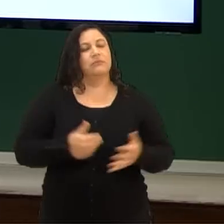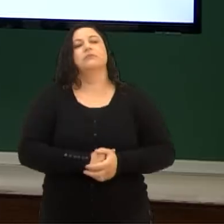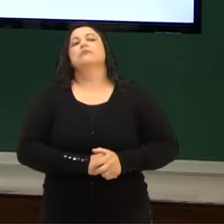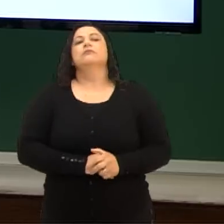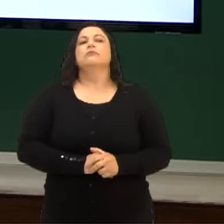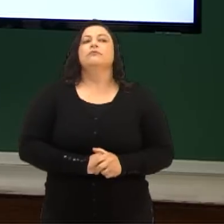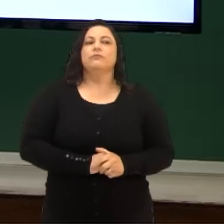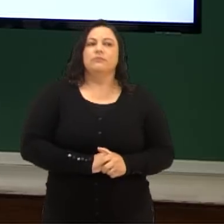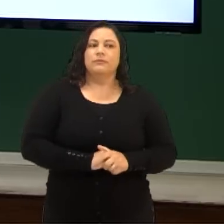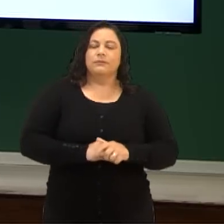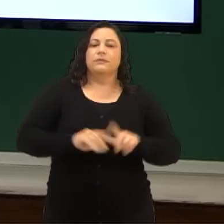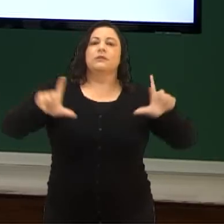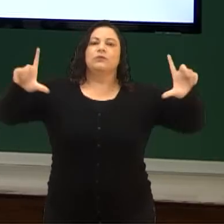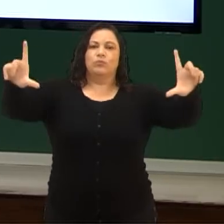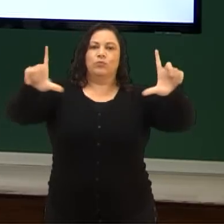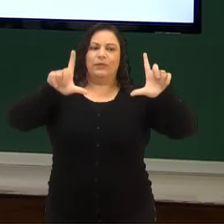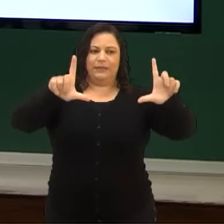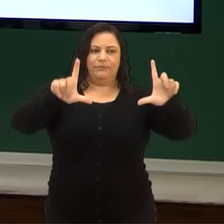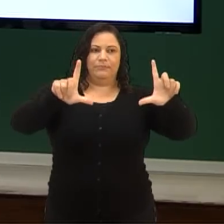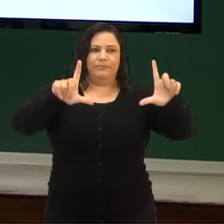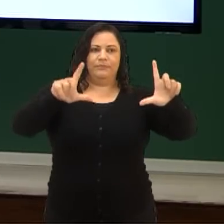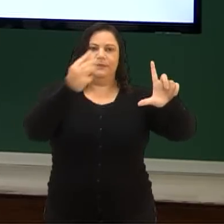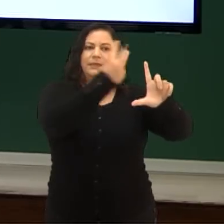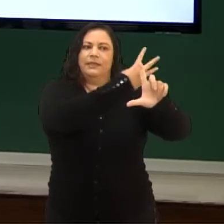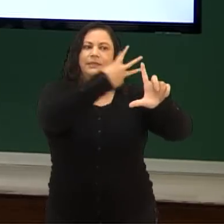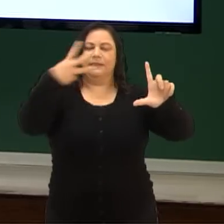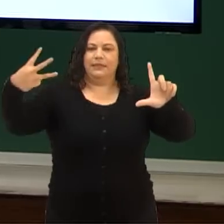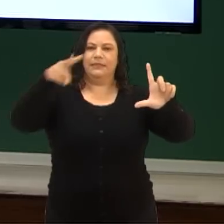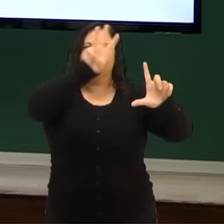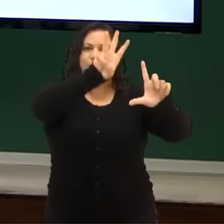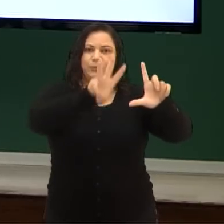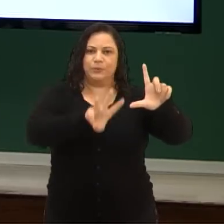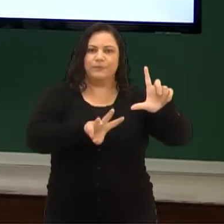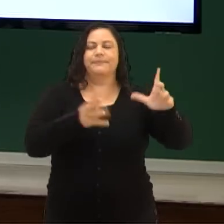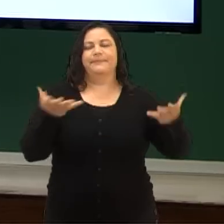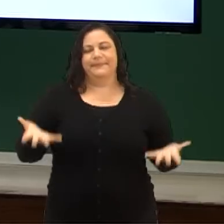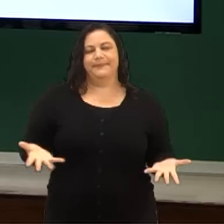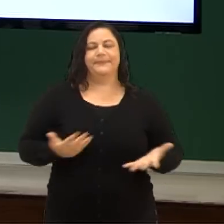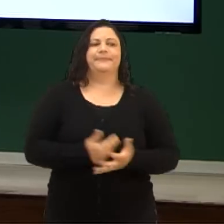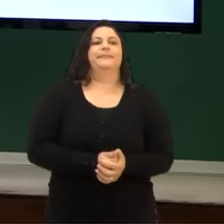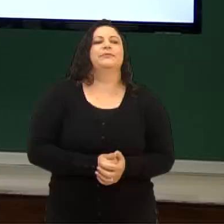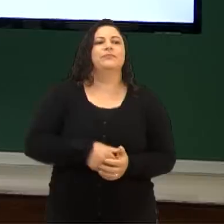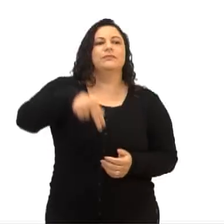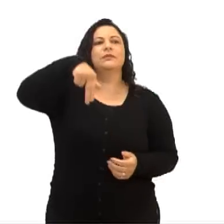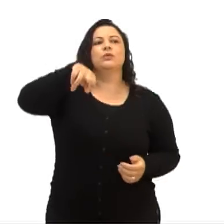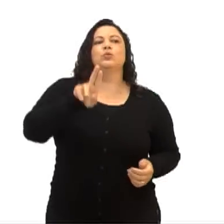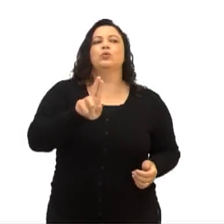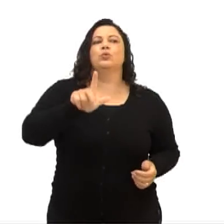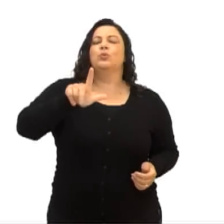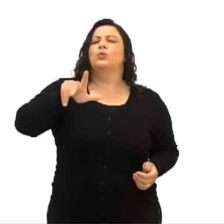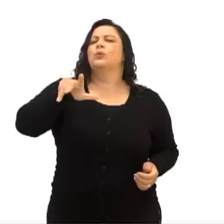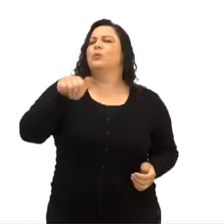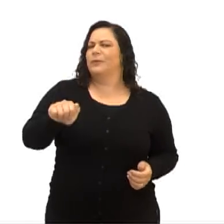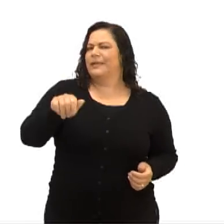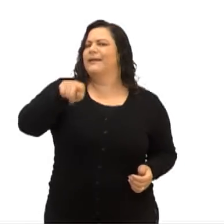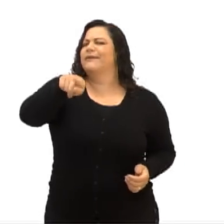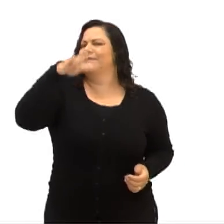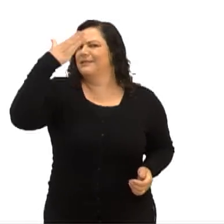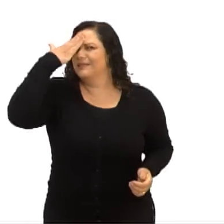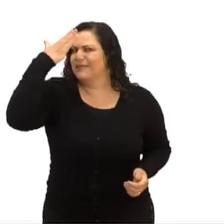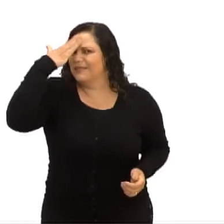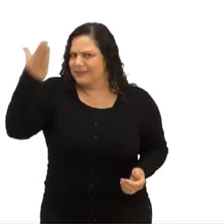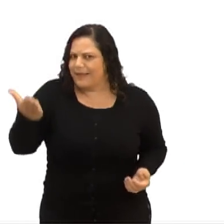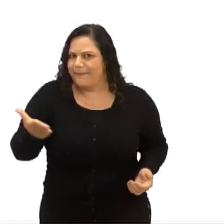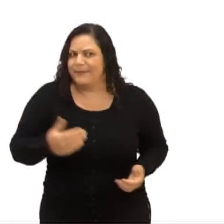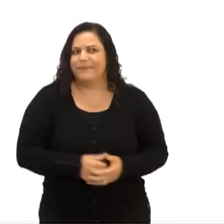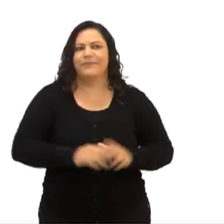Quadrada, 3 por 3. Legal. Matriz nula, a mesma ideia. Sabem por que é nula, né? Porque